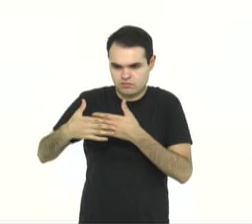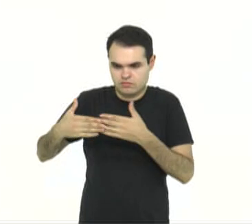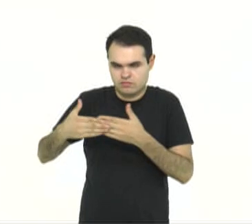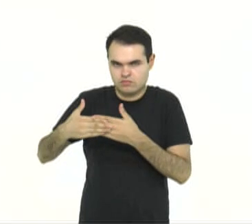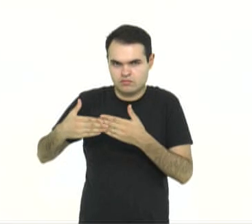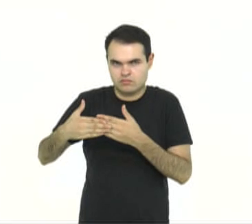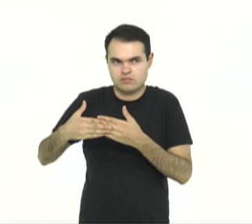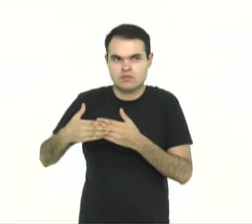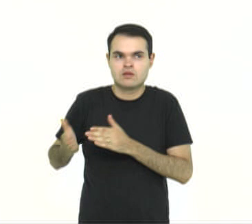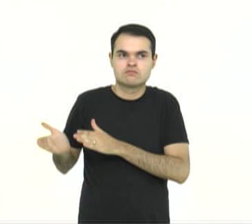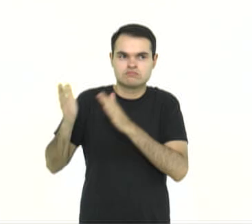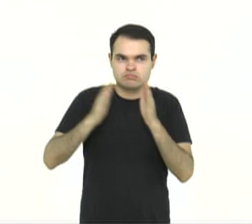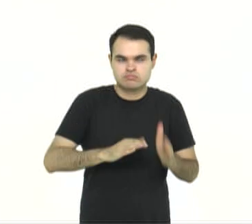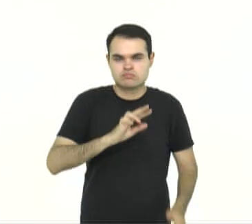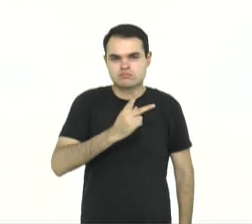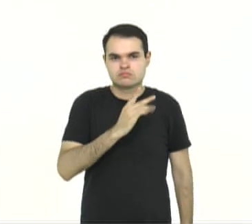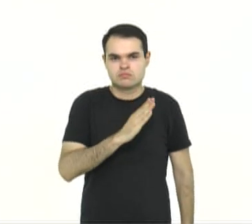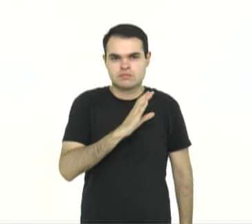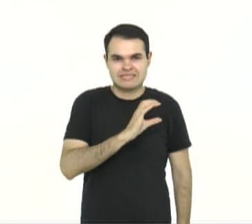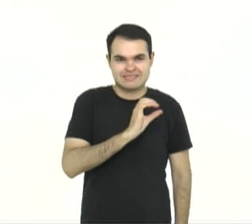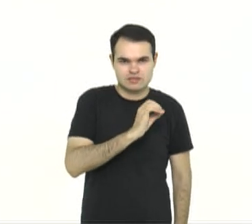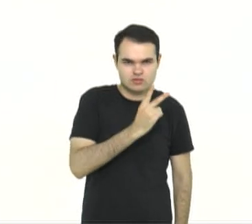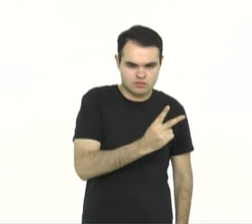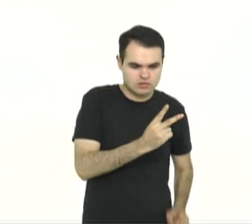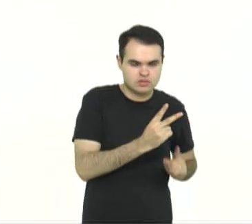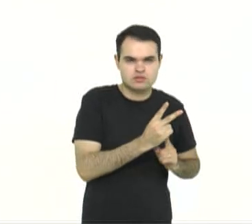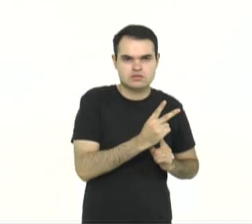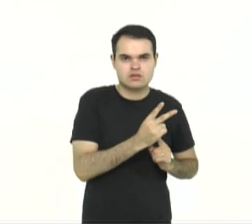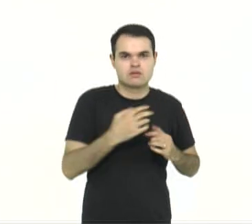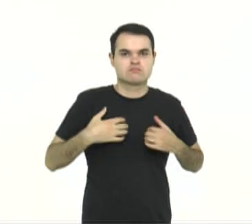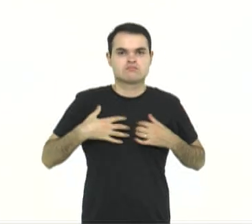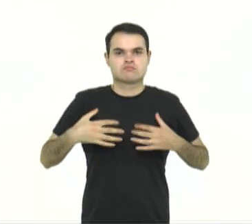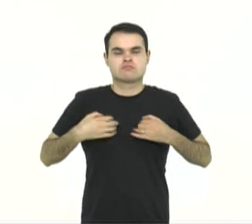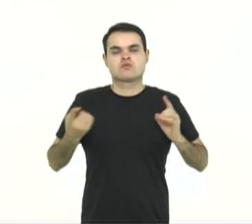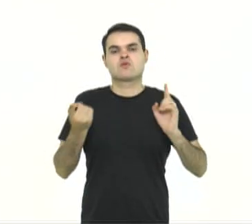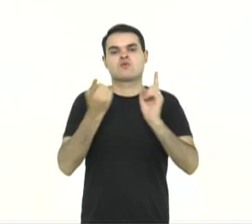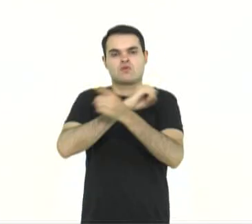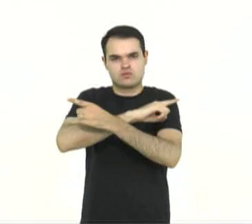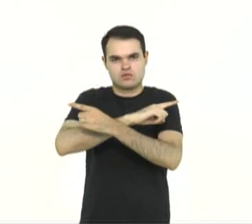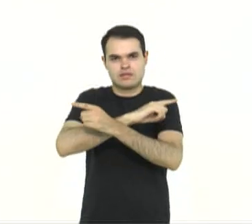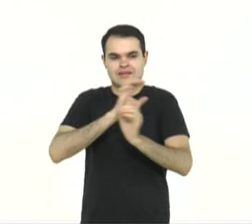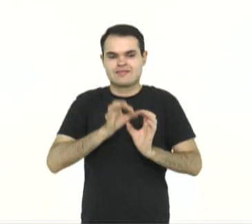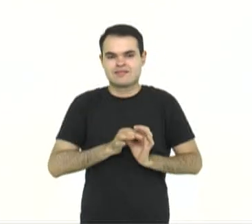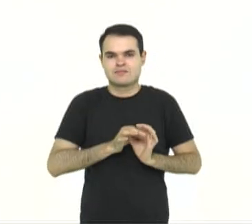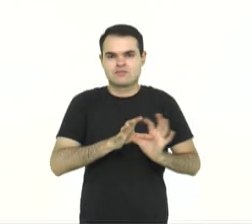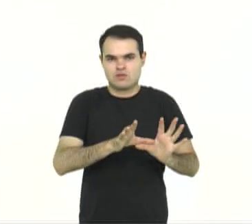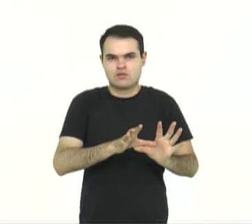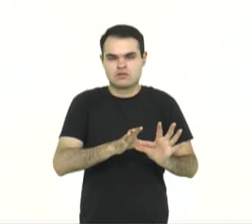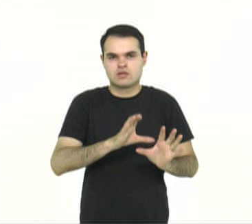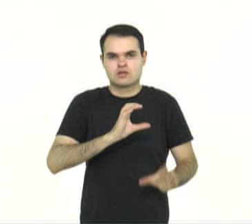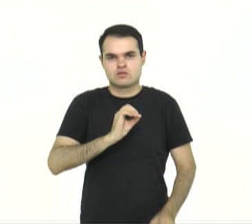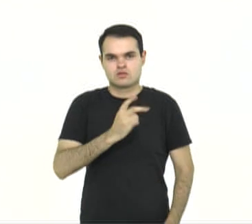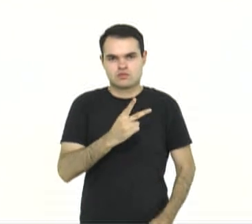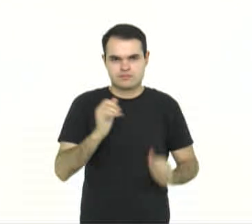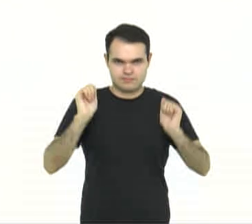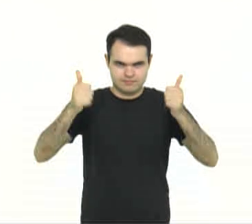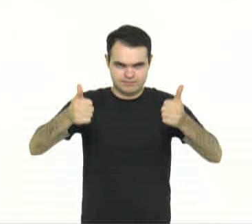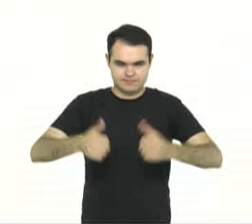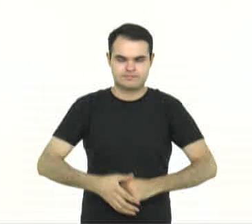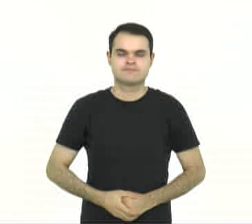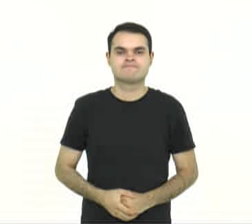a carbohemoglobina. E nos pulmões ela vai acontecer o contrário, ou seja, vai liberar o dióxido de carbono ali.